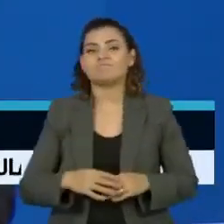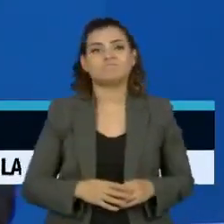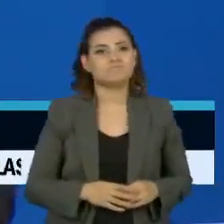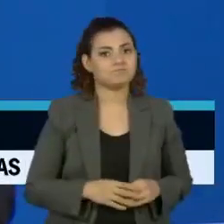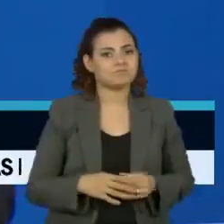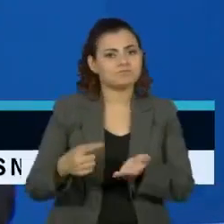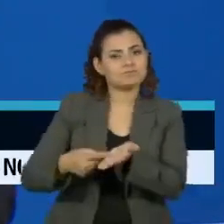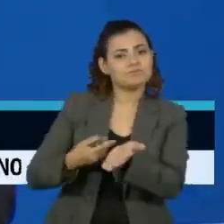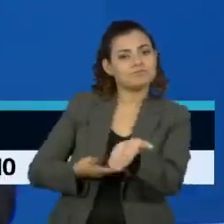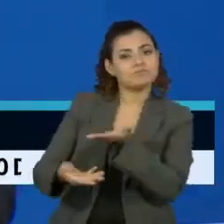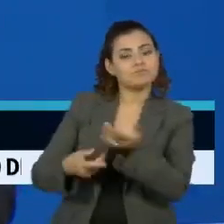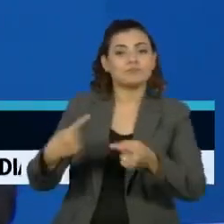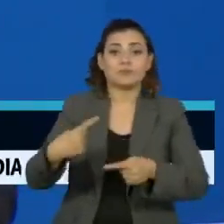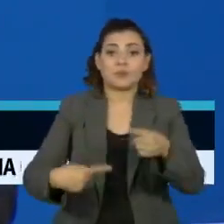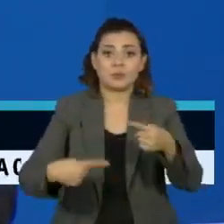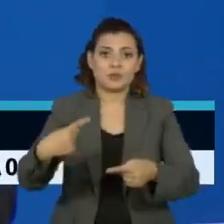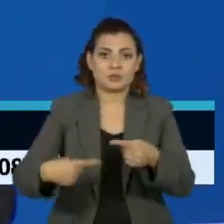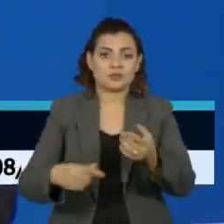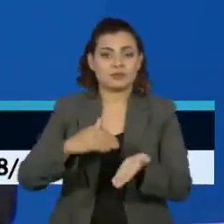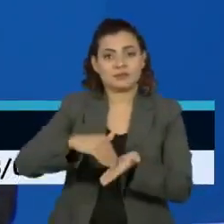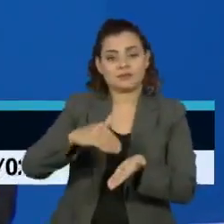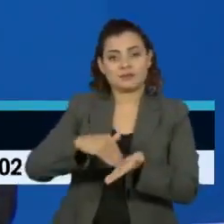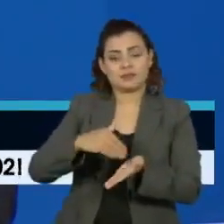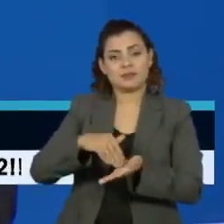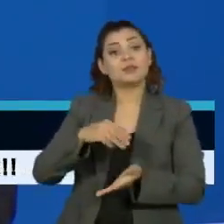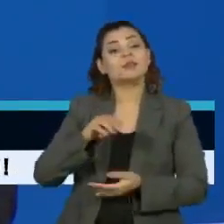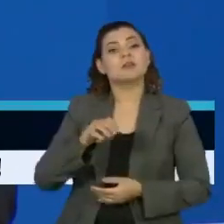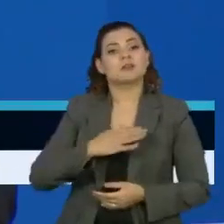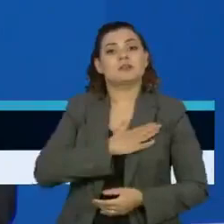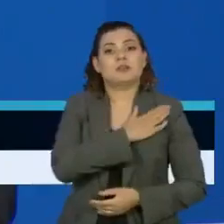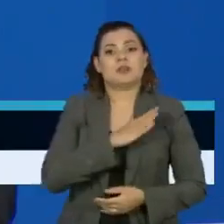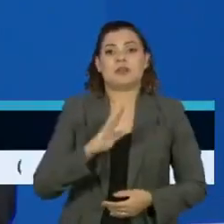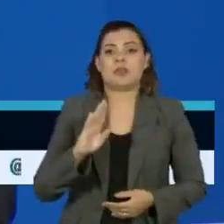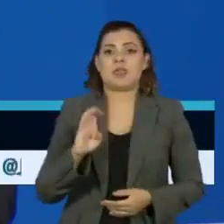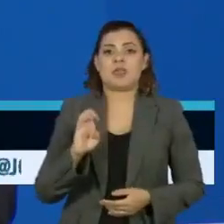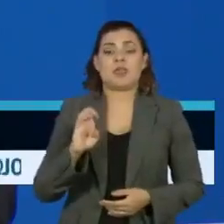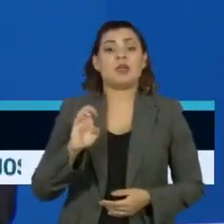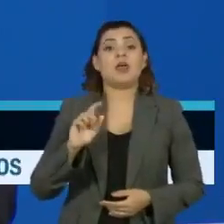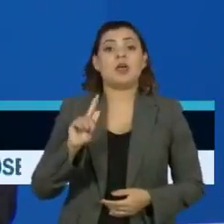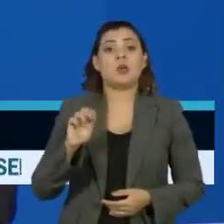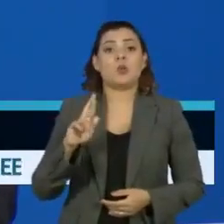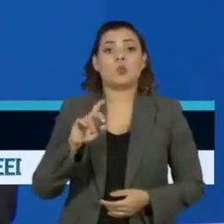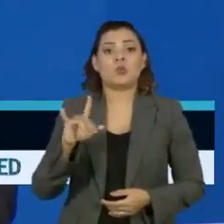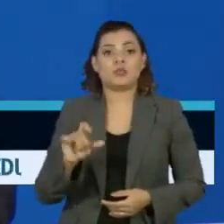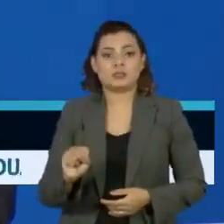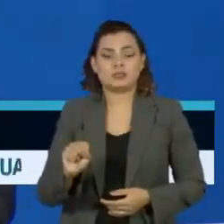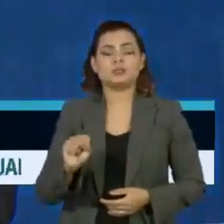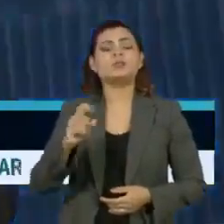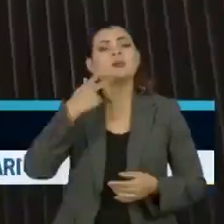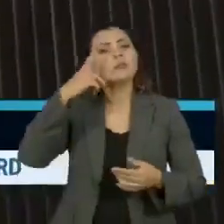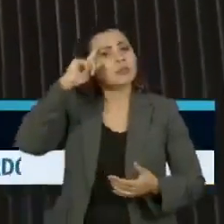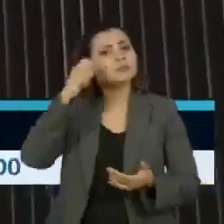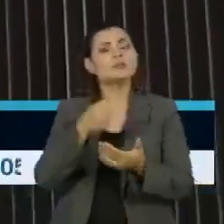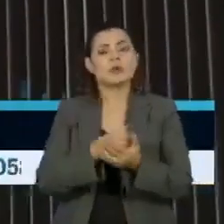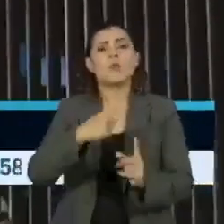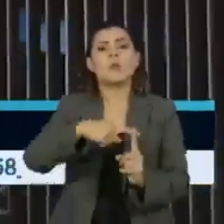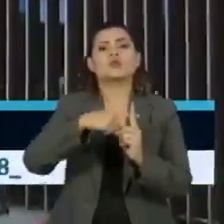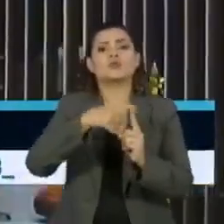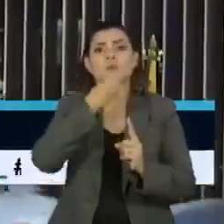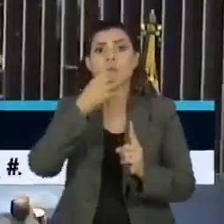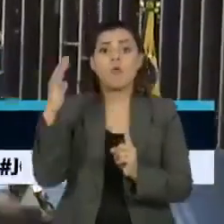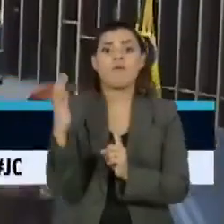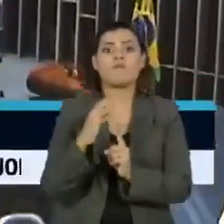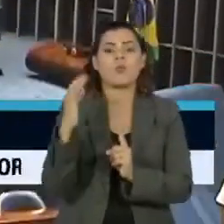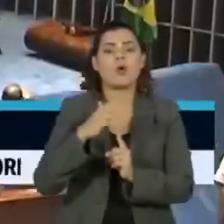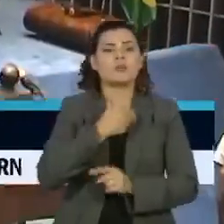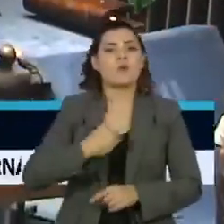A articulação política do ministro-chefe da Secretaria de Governo, general Luiz Eduardo Ramos, parece ter sido decisiva para um resultado positivo